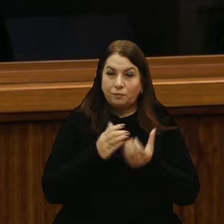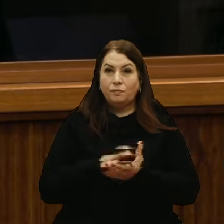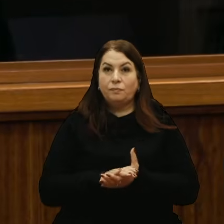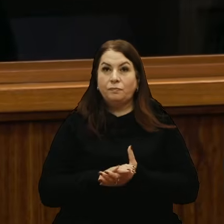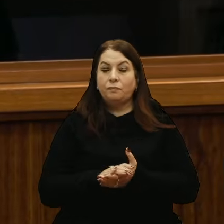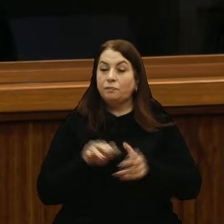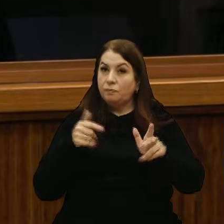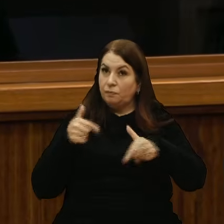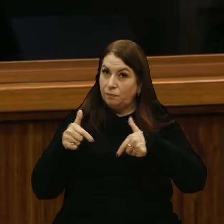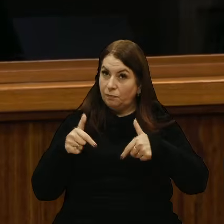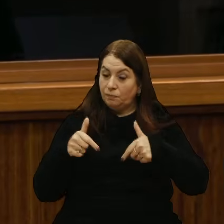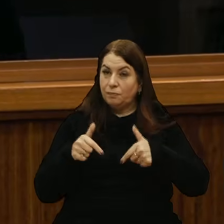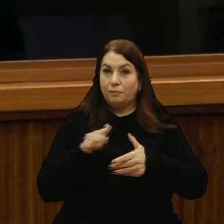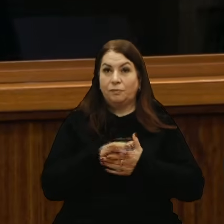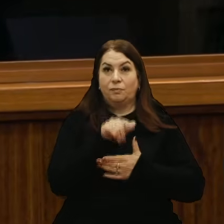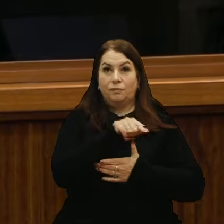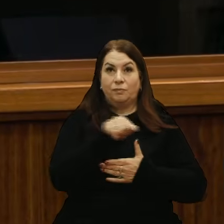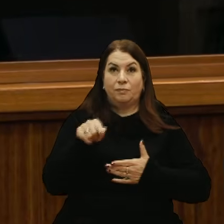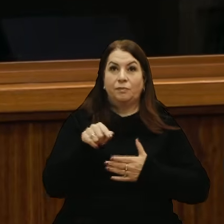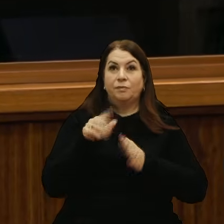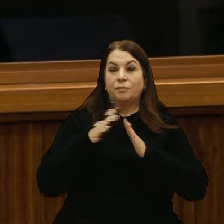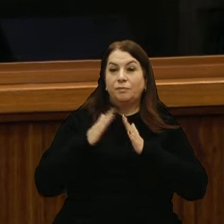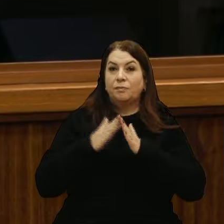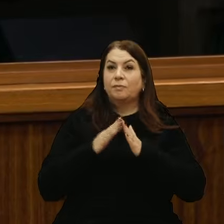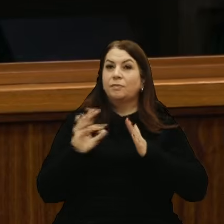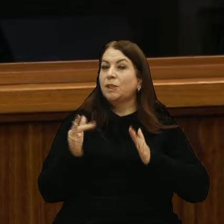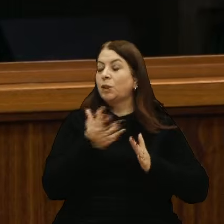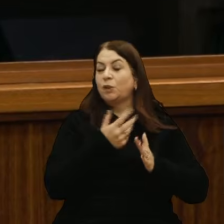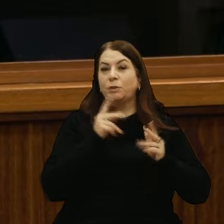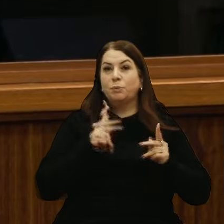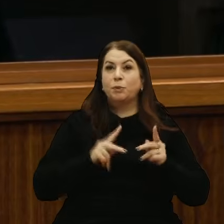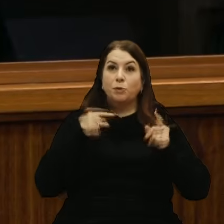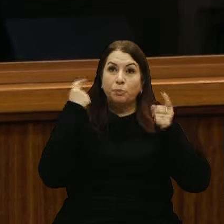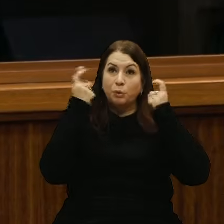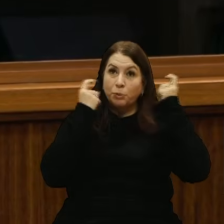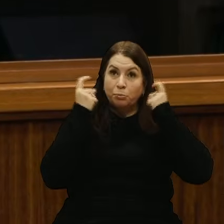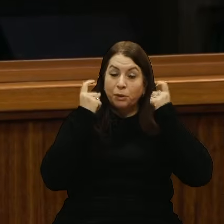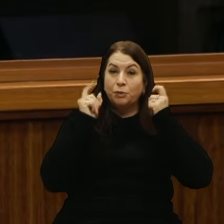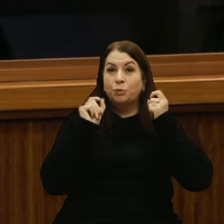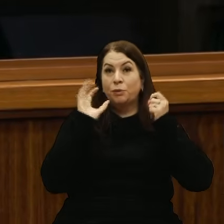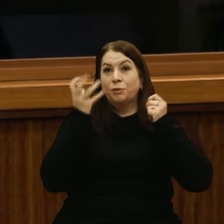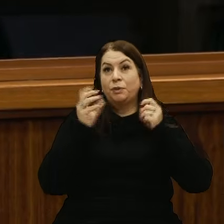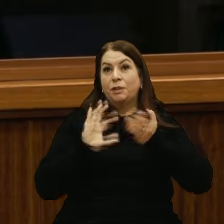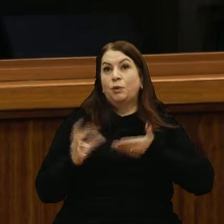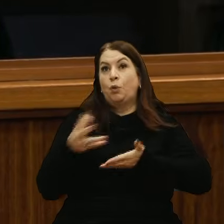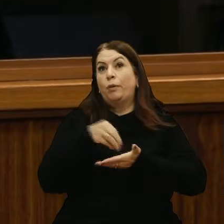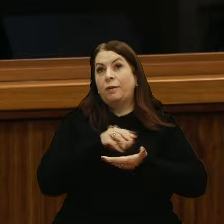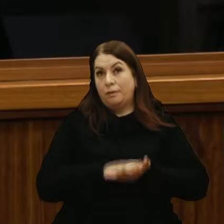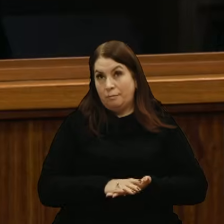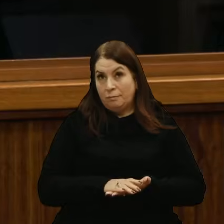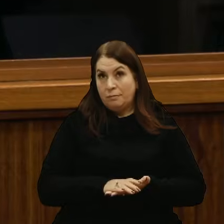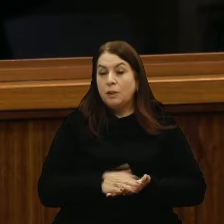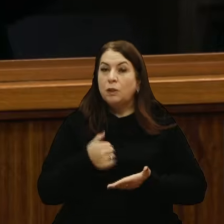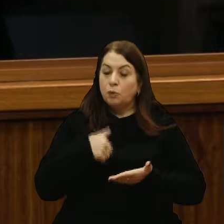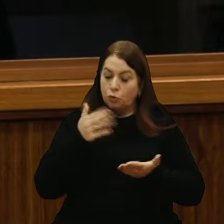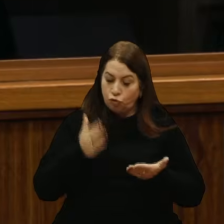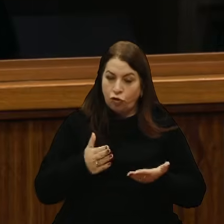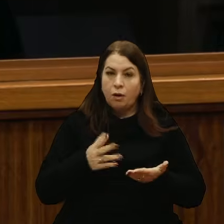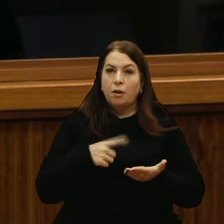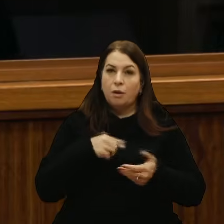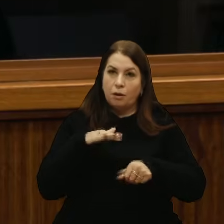nos trabalhadores, aqui nessa casa, está todo mundo preocupado com essa situação da Codeca. Então, eu já